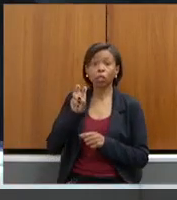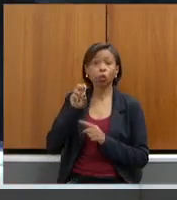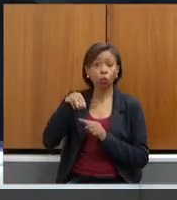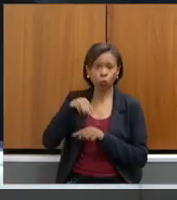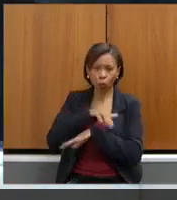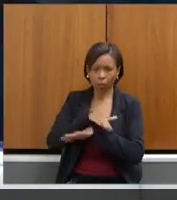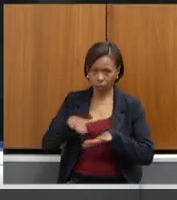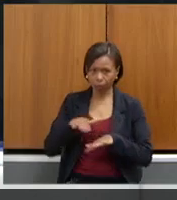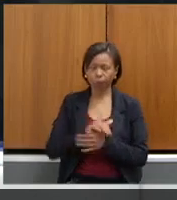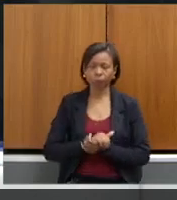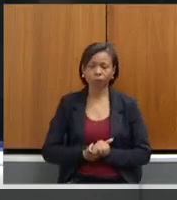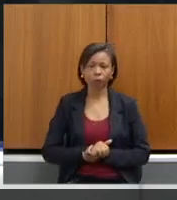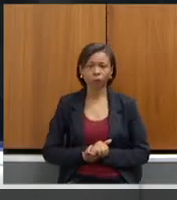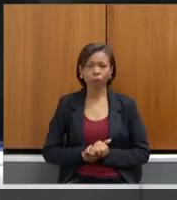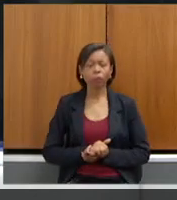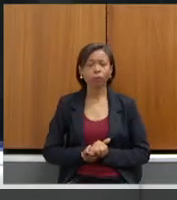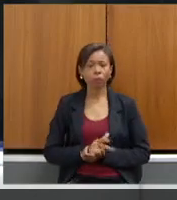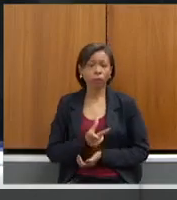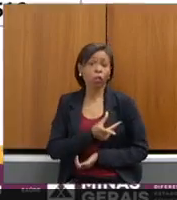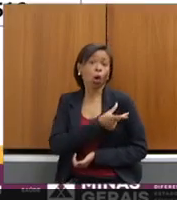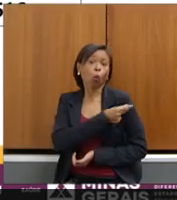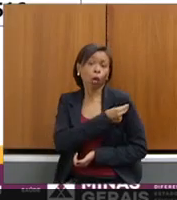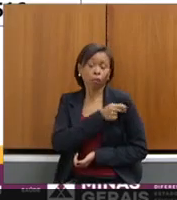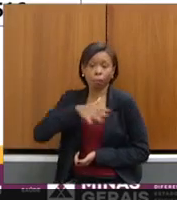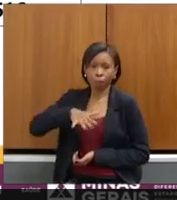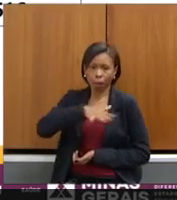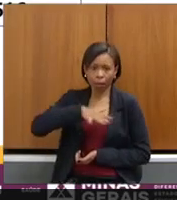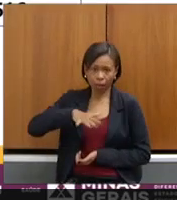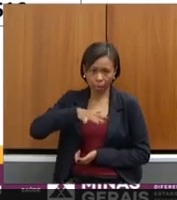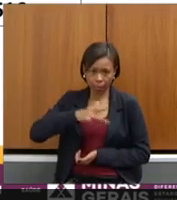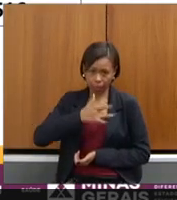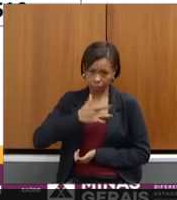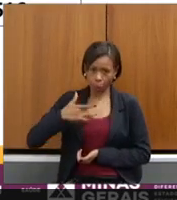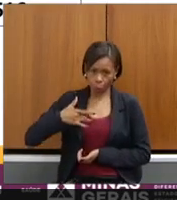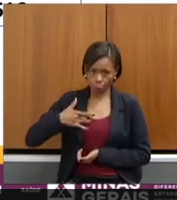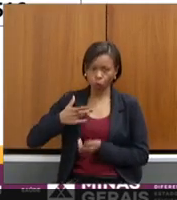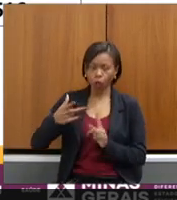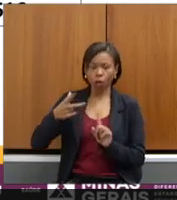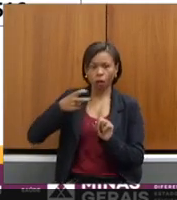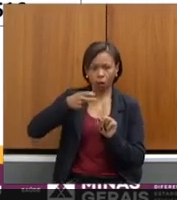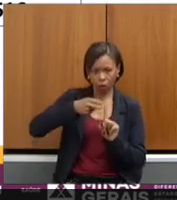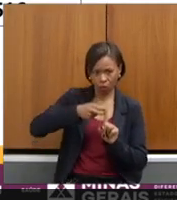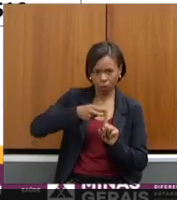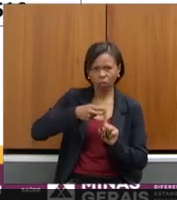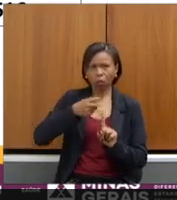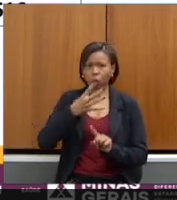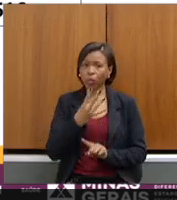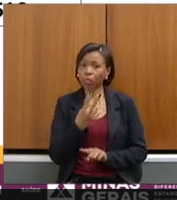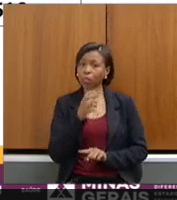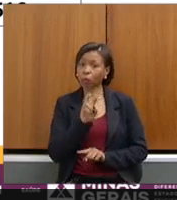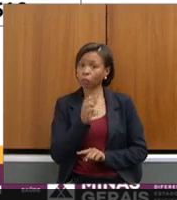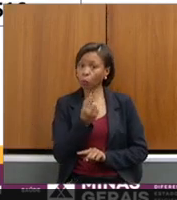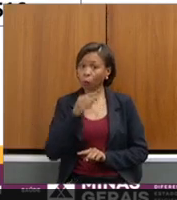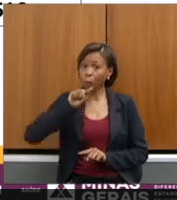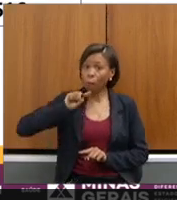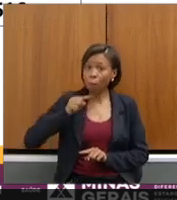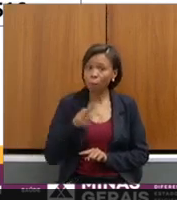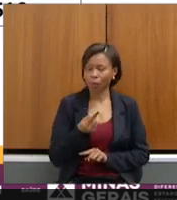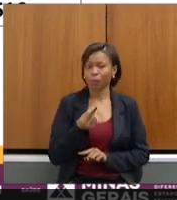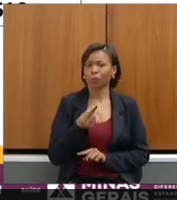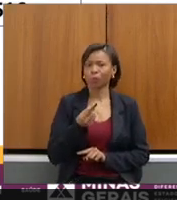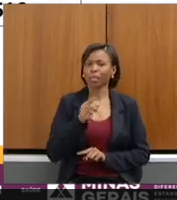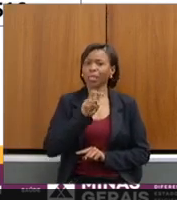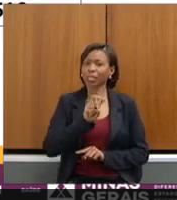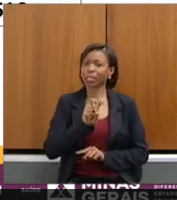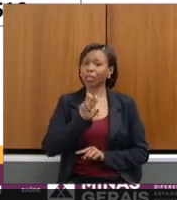cinco minutos eu acabo as doses dos trabalhadores da Saúde estão 451 a1599